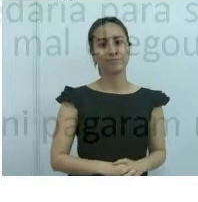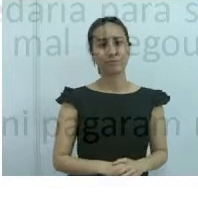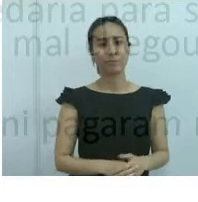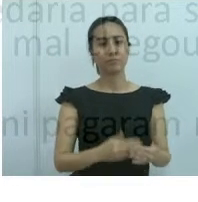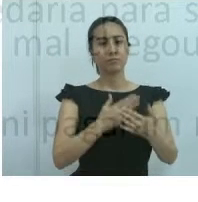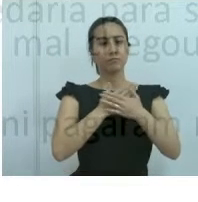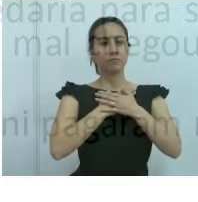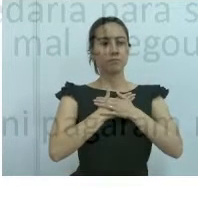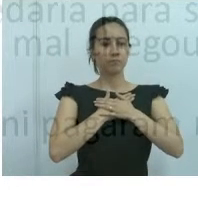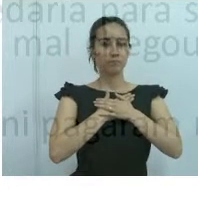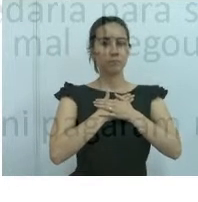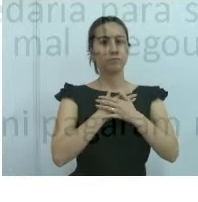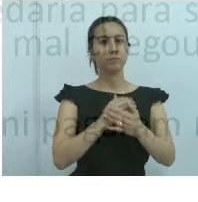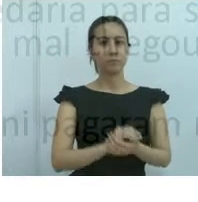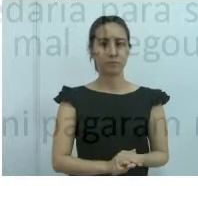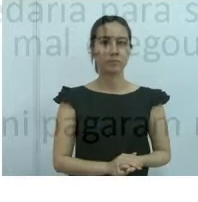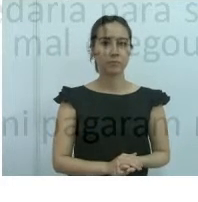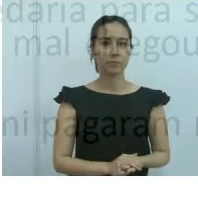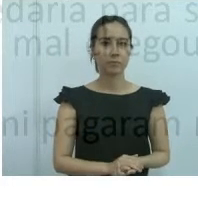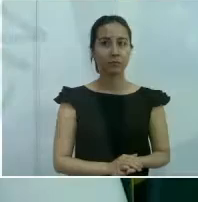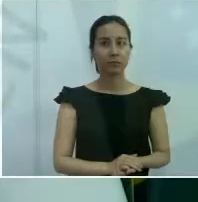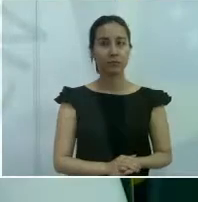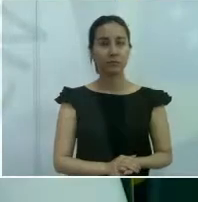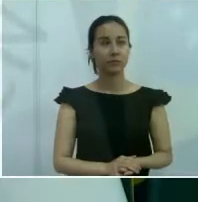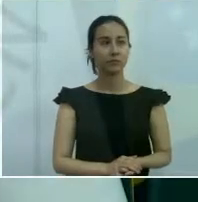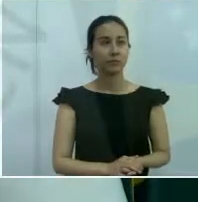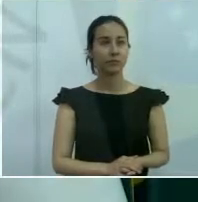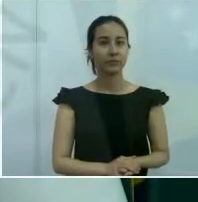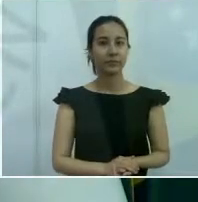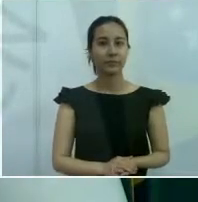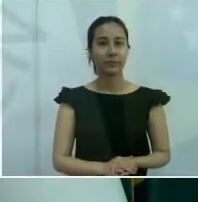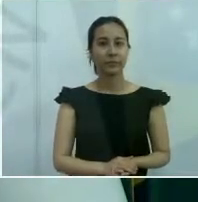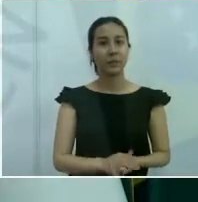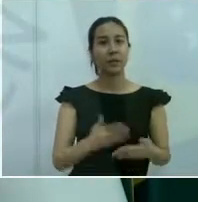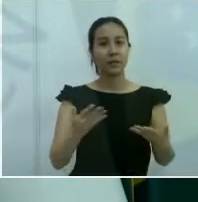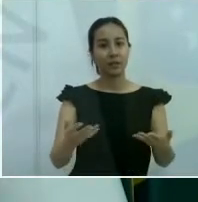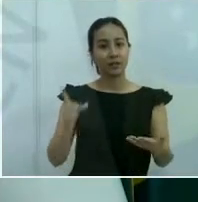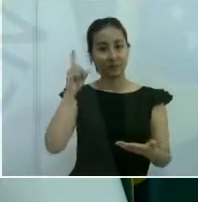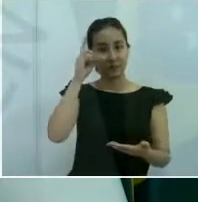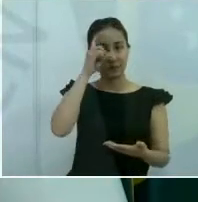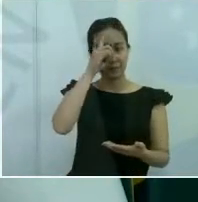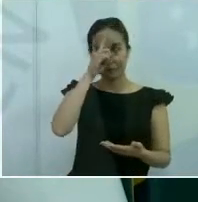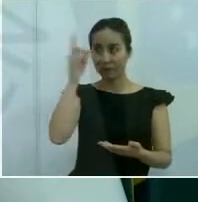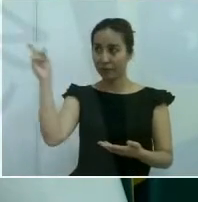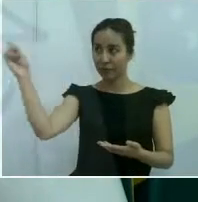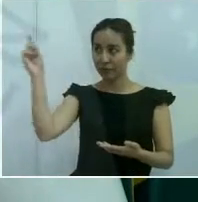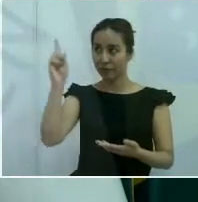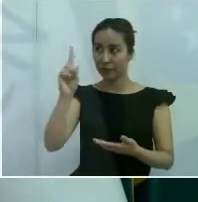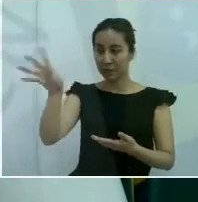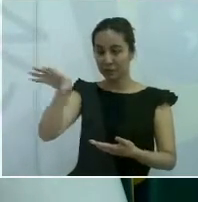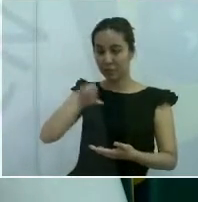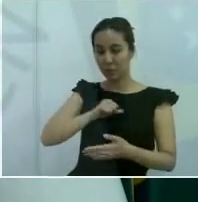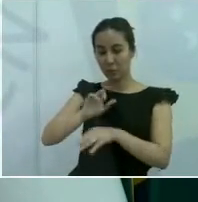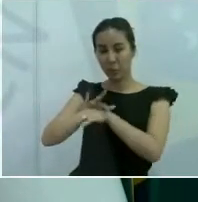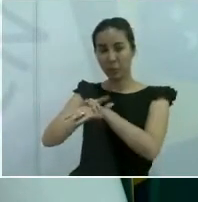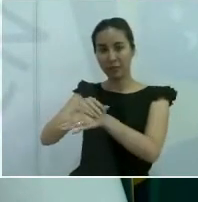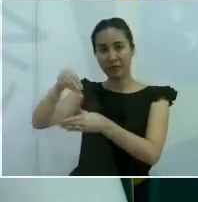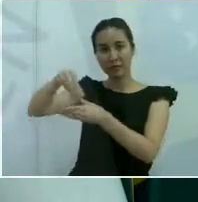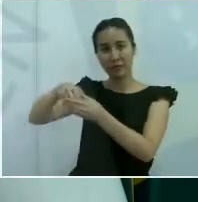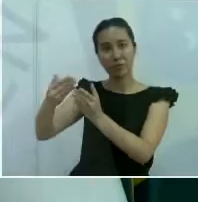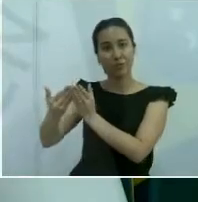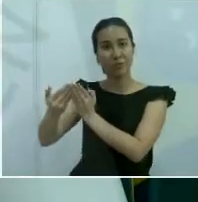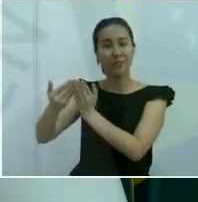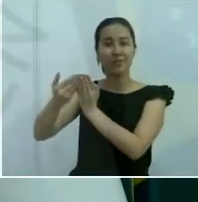e eles pagaram na carne e na alma toda família tem uma história